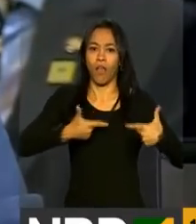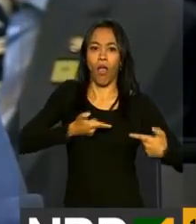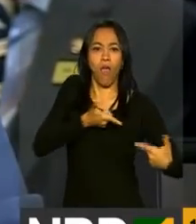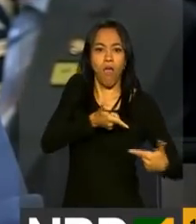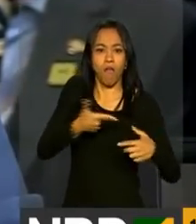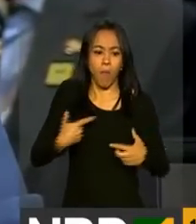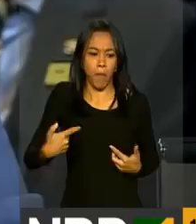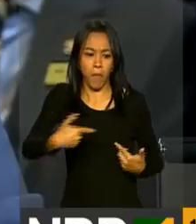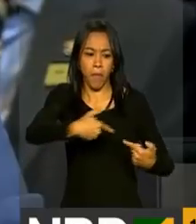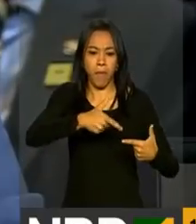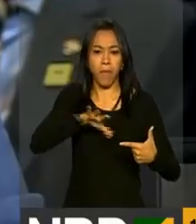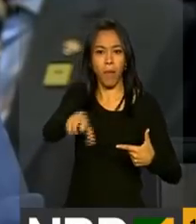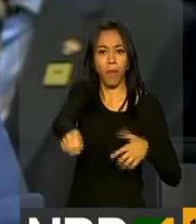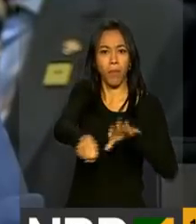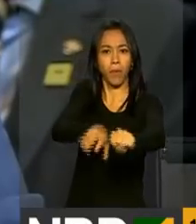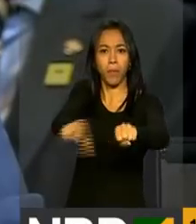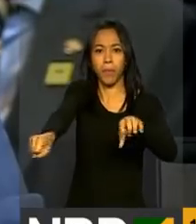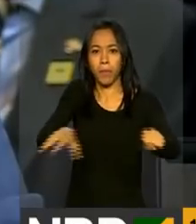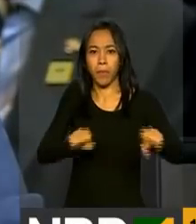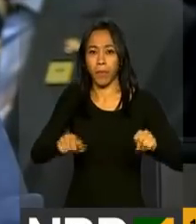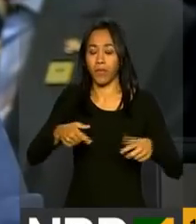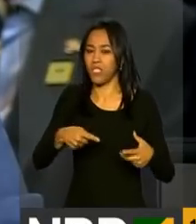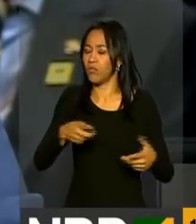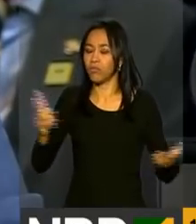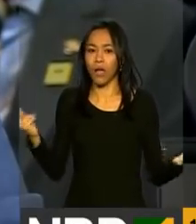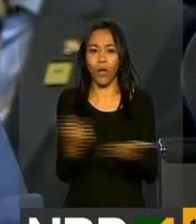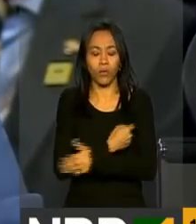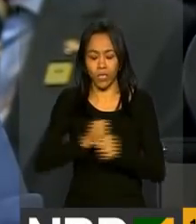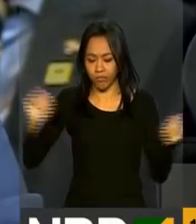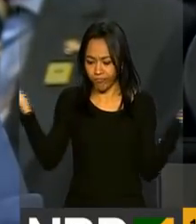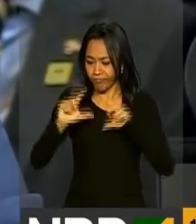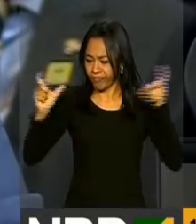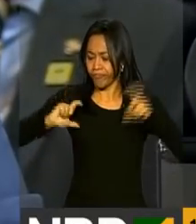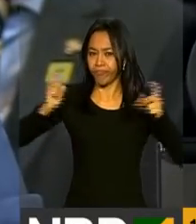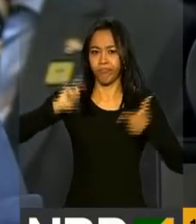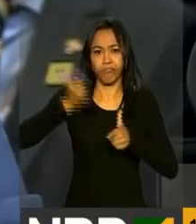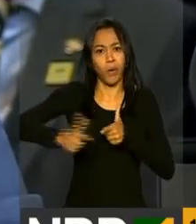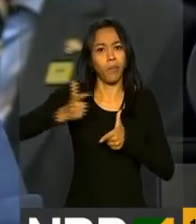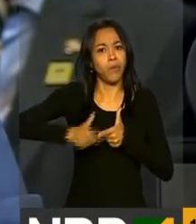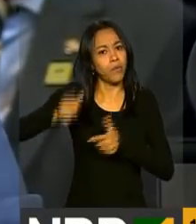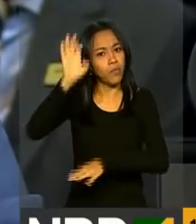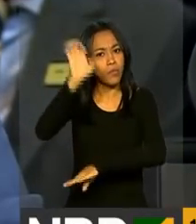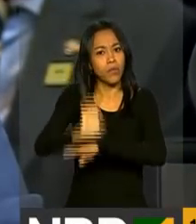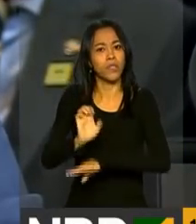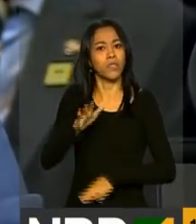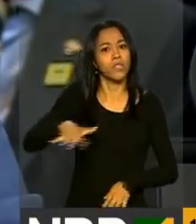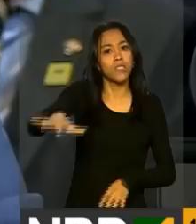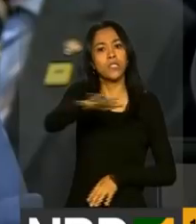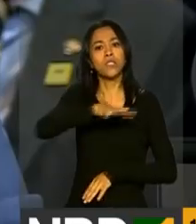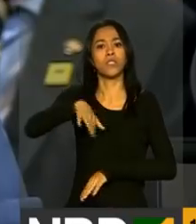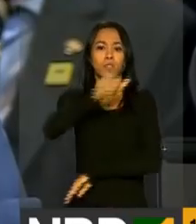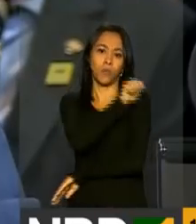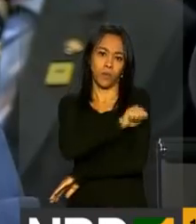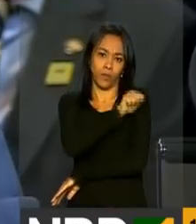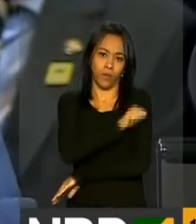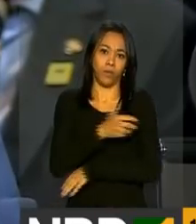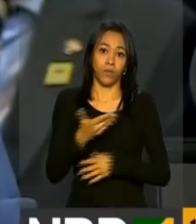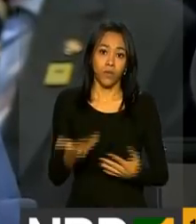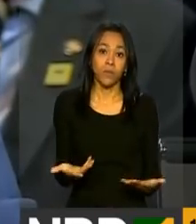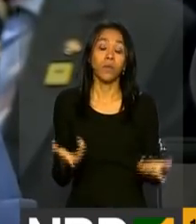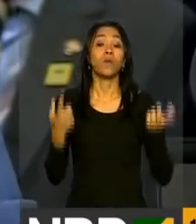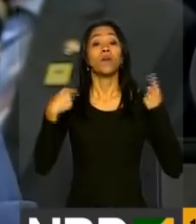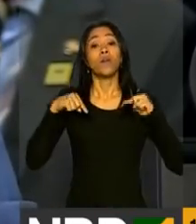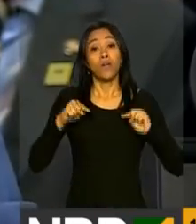territórios entre si e que criam seríssimos problemas para a população do rio de janeiro e sobre